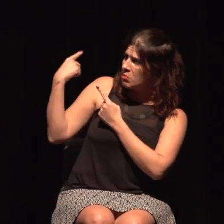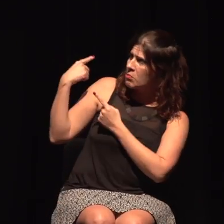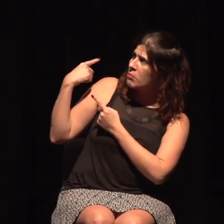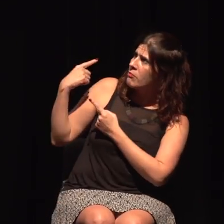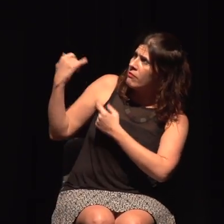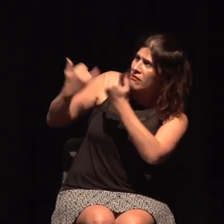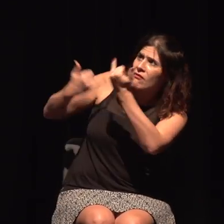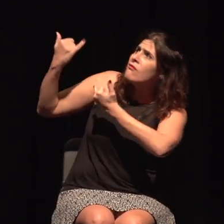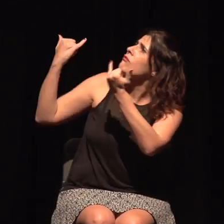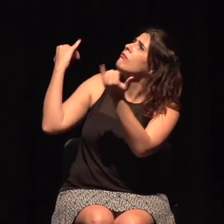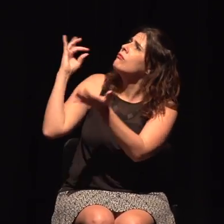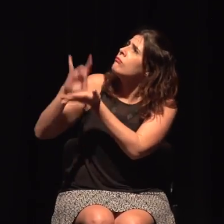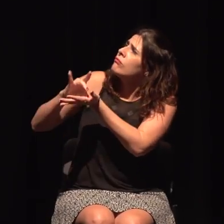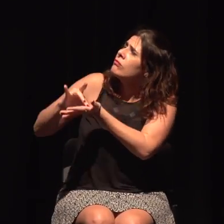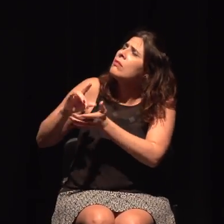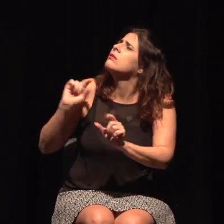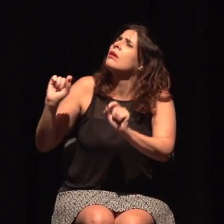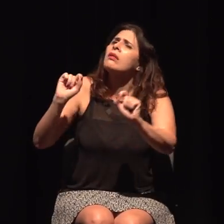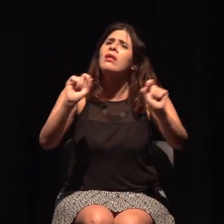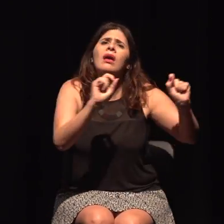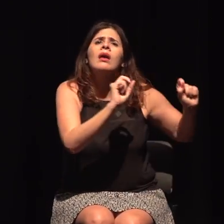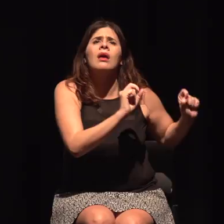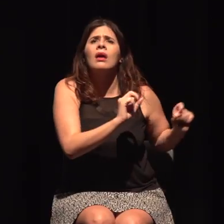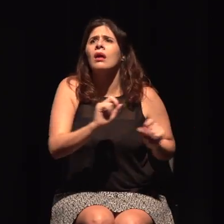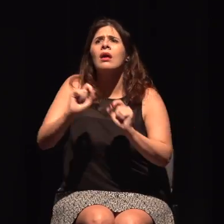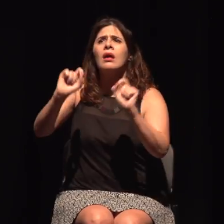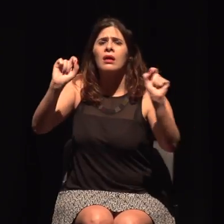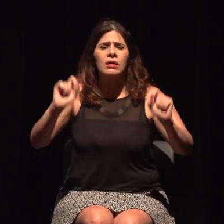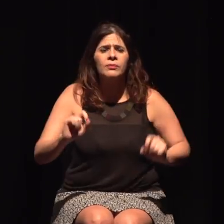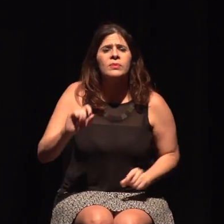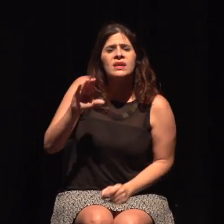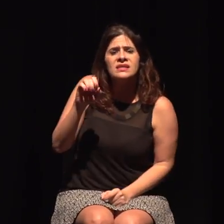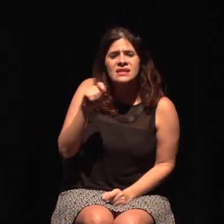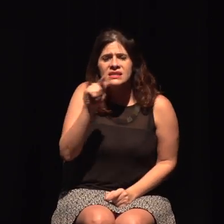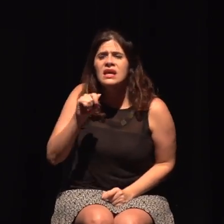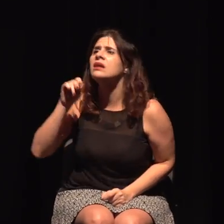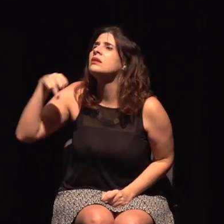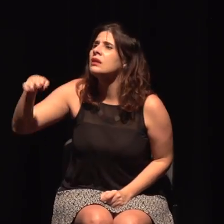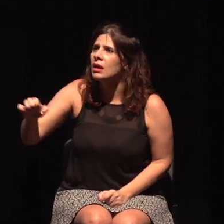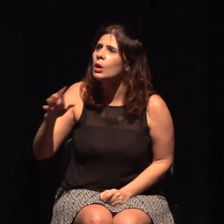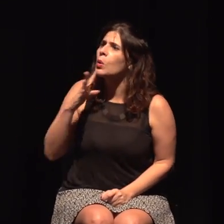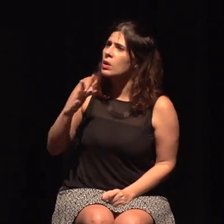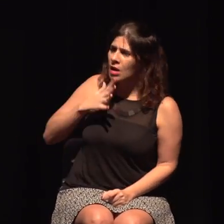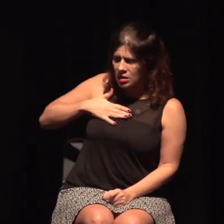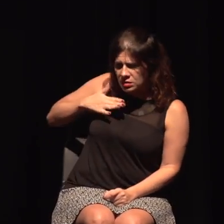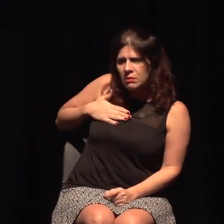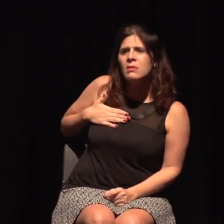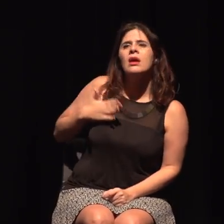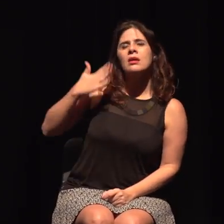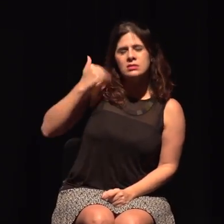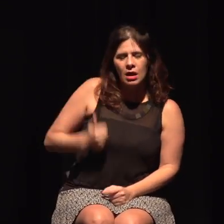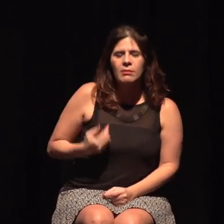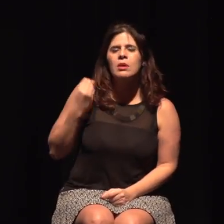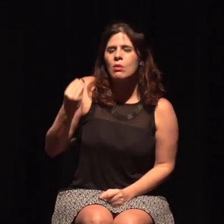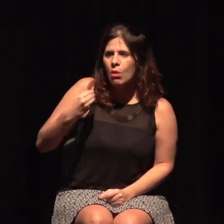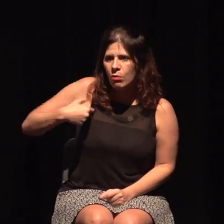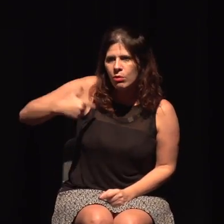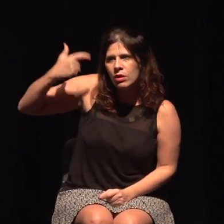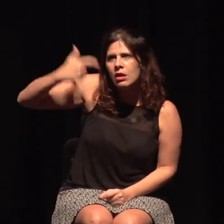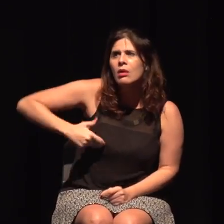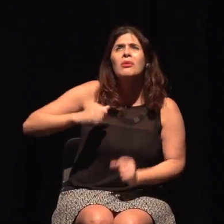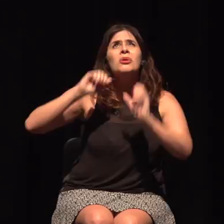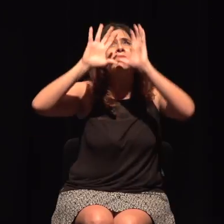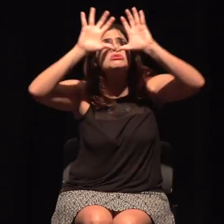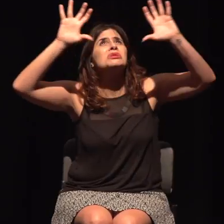realidade e depois se proíbe os meios de atingi-la. Onde é que nós estamos? Cezanne me conhece. Mostre em um segundo o que é atingir a